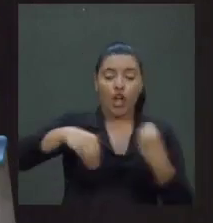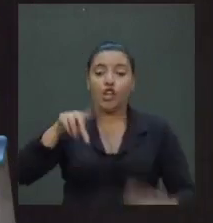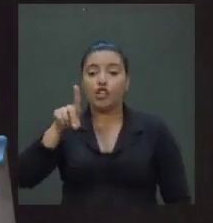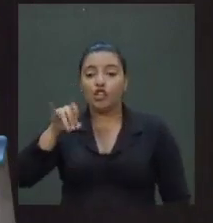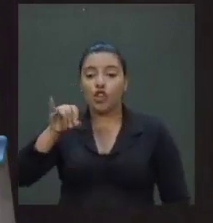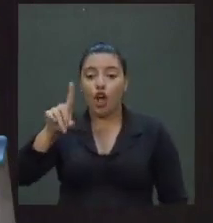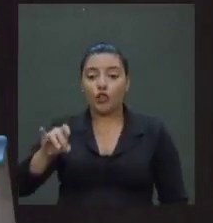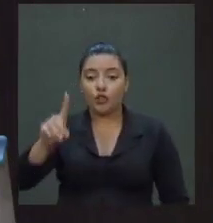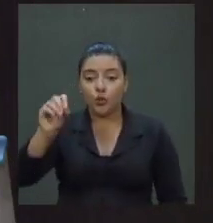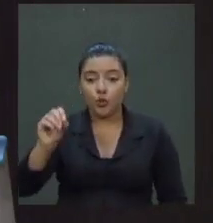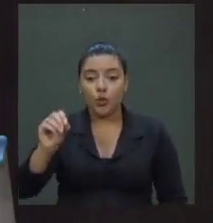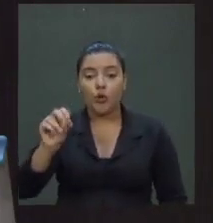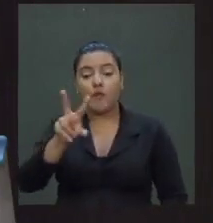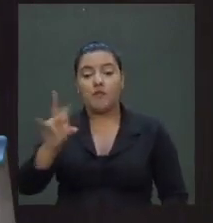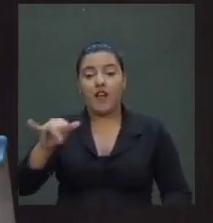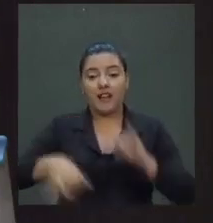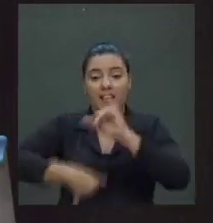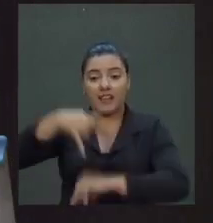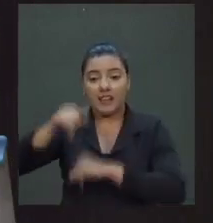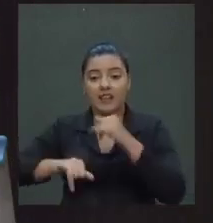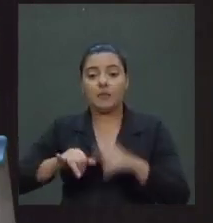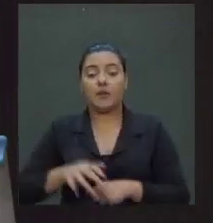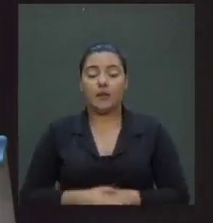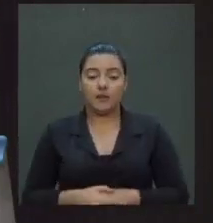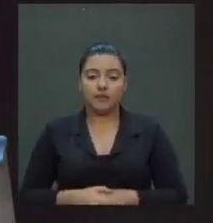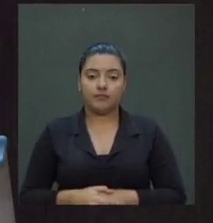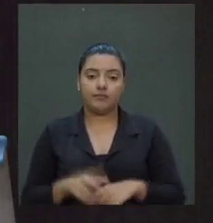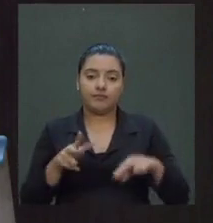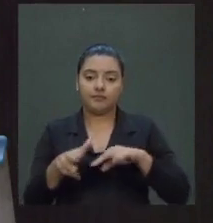carbono para...